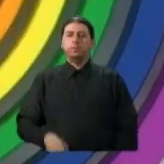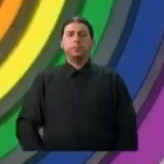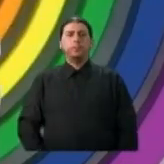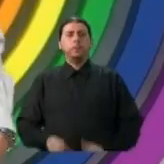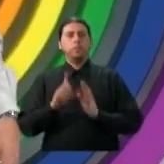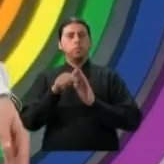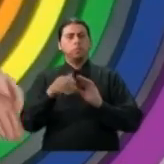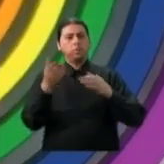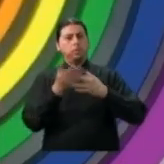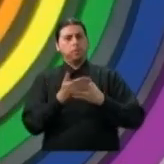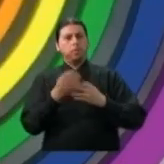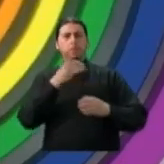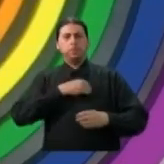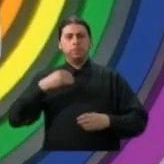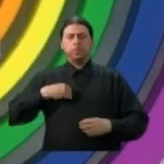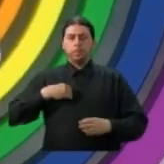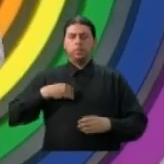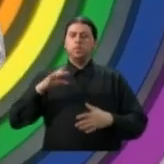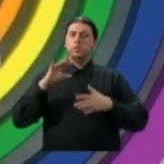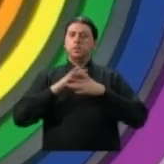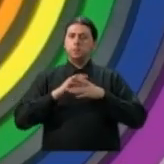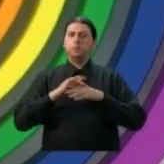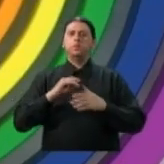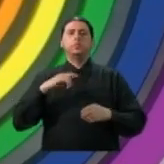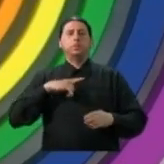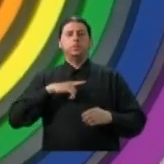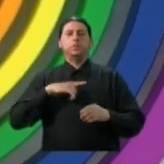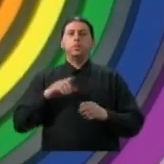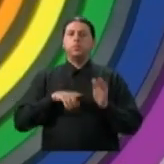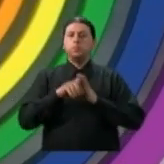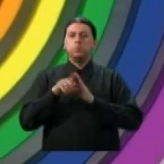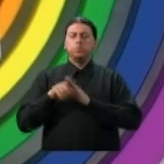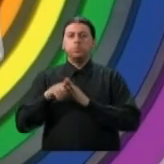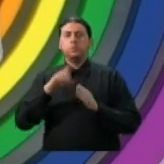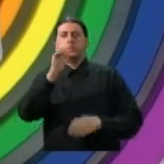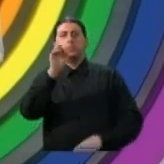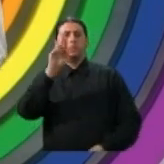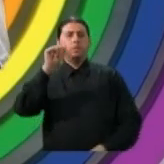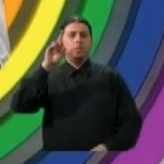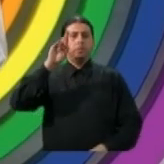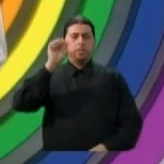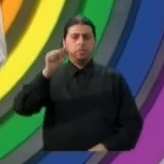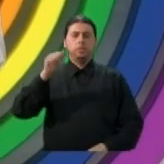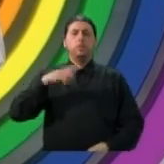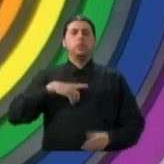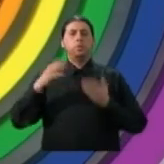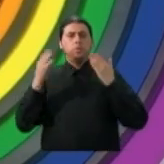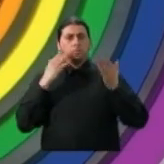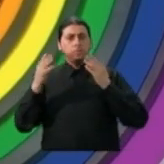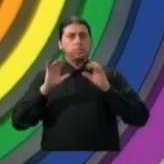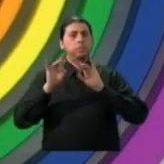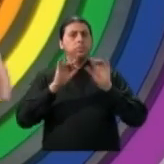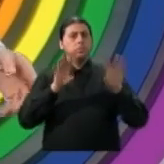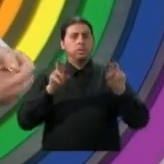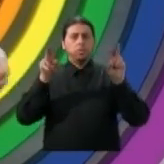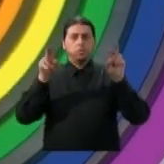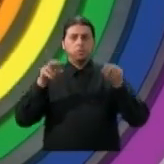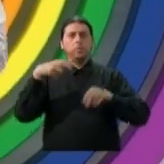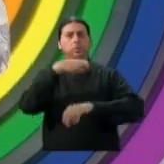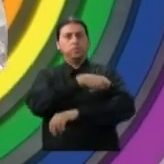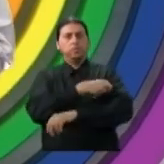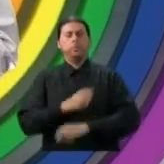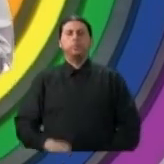Depois do intervalo, a médica infectologista Sinara Carvalho Nunes vai esclarecer as principais dúvidas que surgem quando o assunto